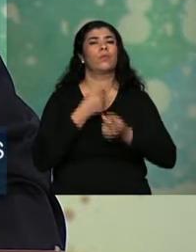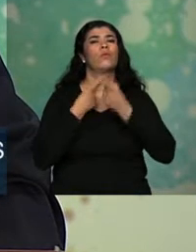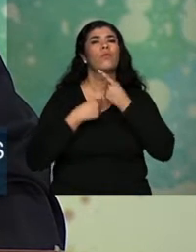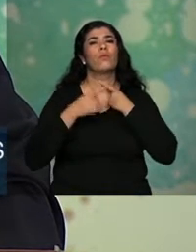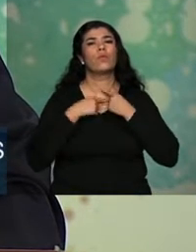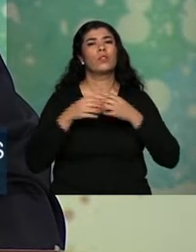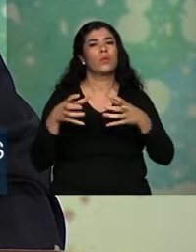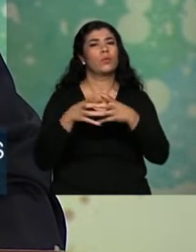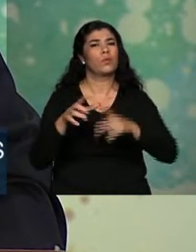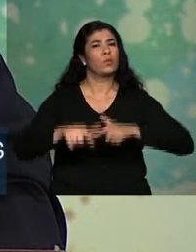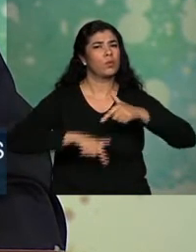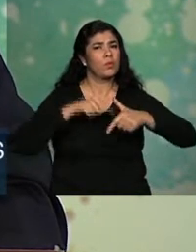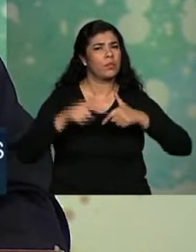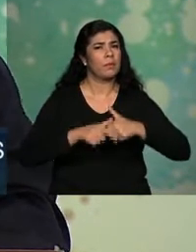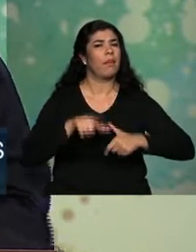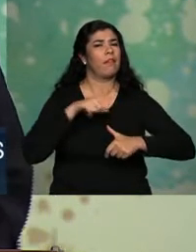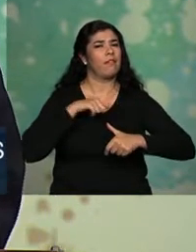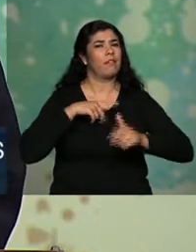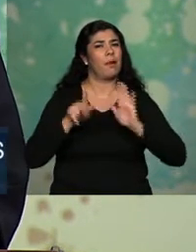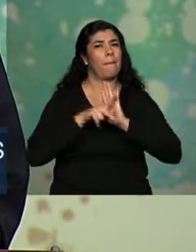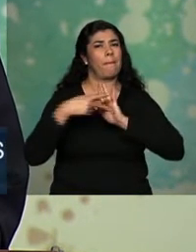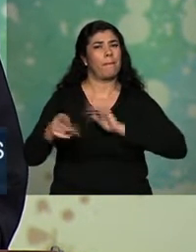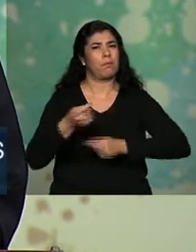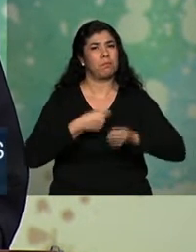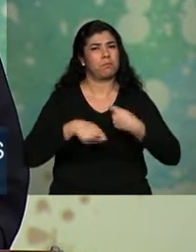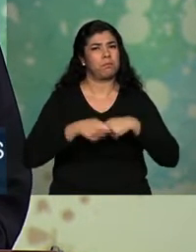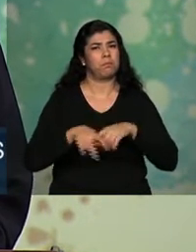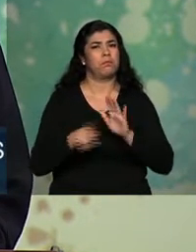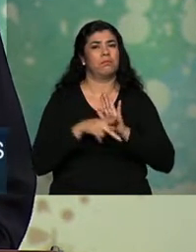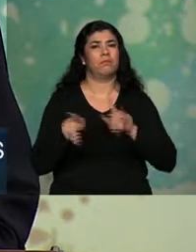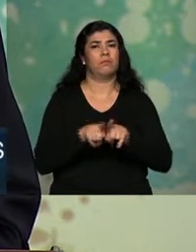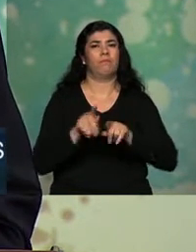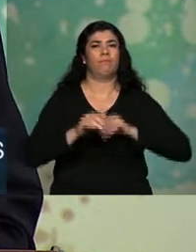de realizar o sonho do negócio próprio e de crescer.